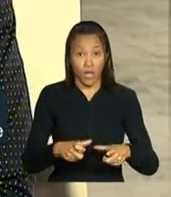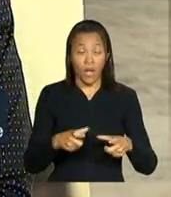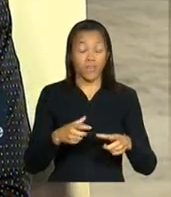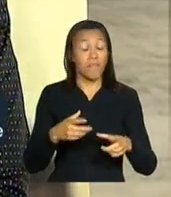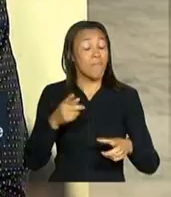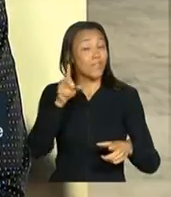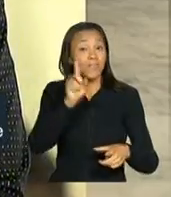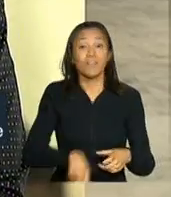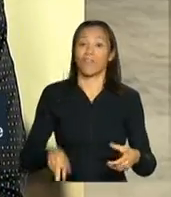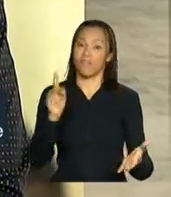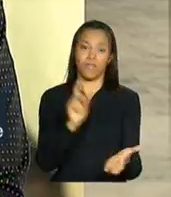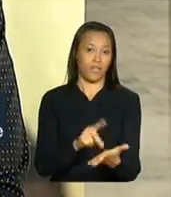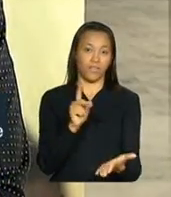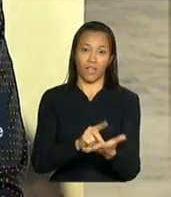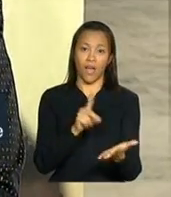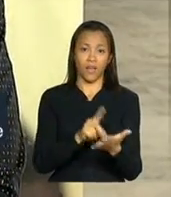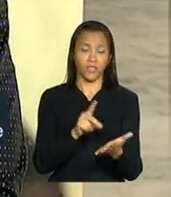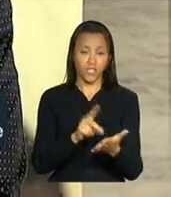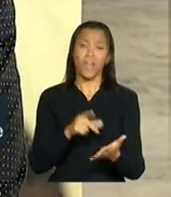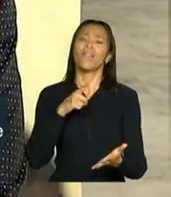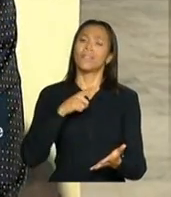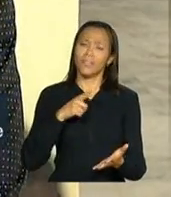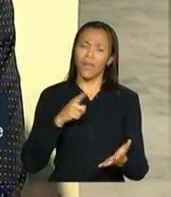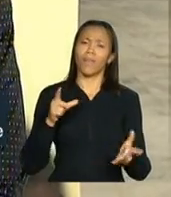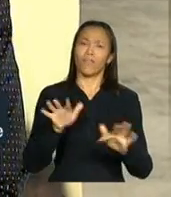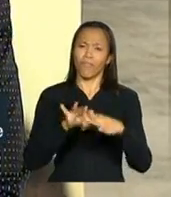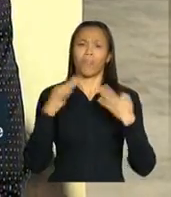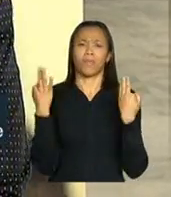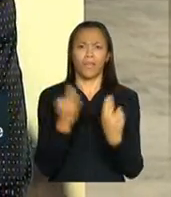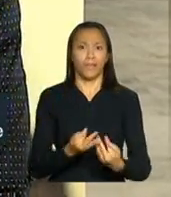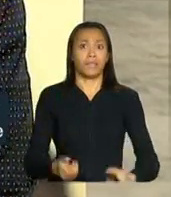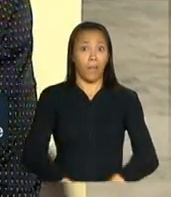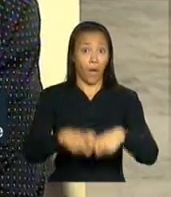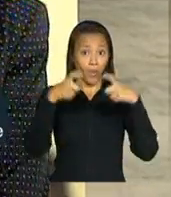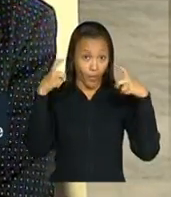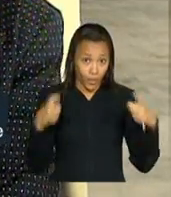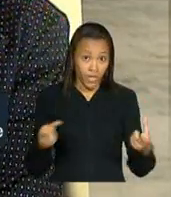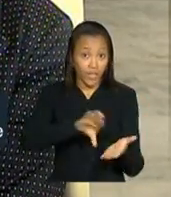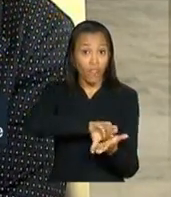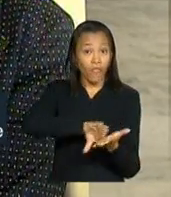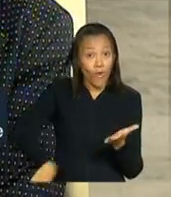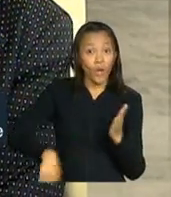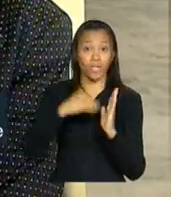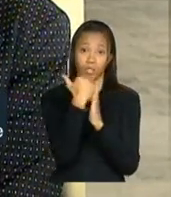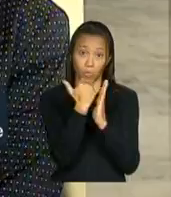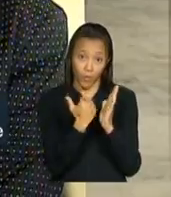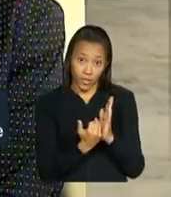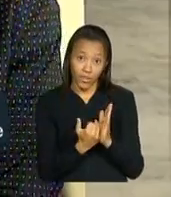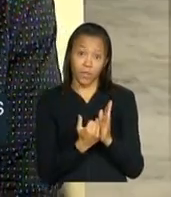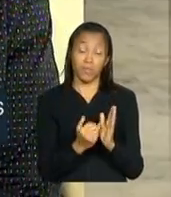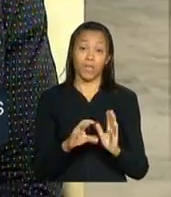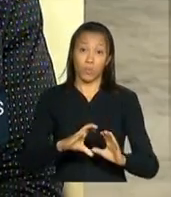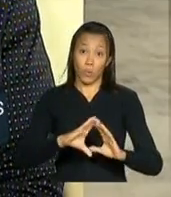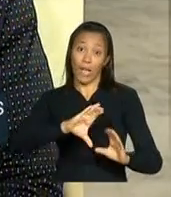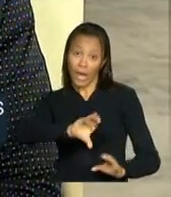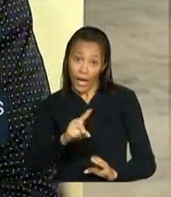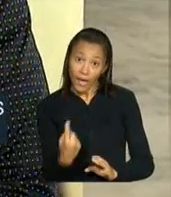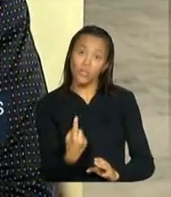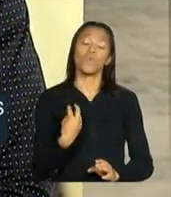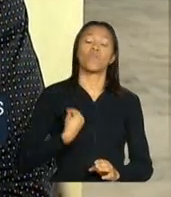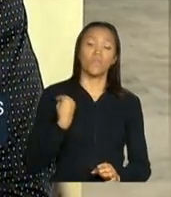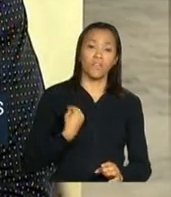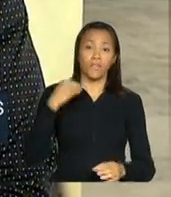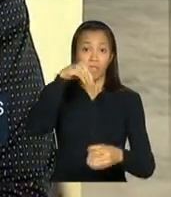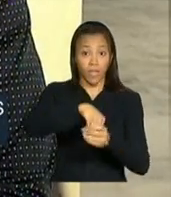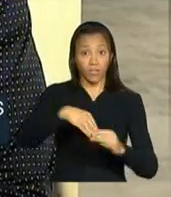não é a verdade uma parte grande das famílias que ainda estão fora do cadastro único está localizado nos grandes centros